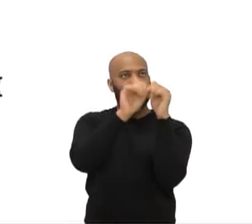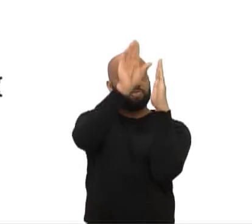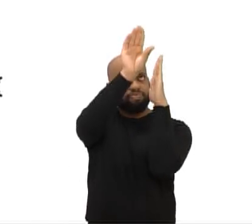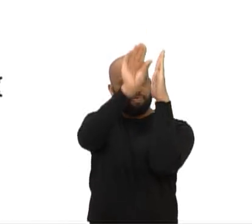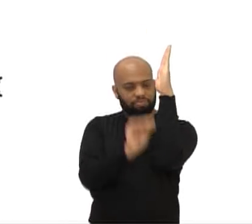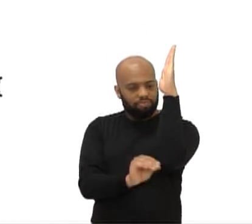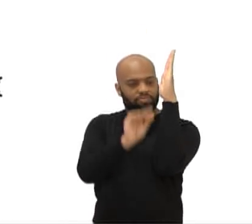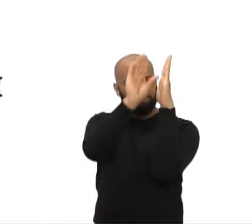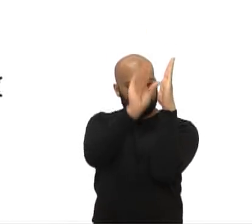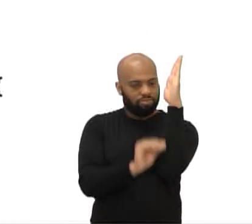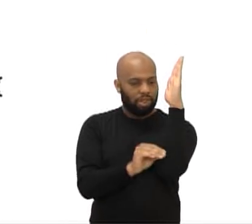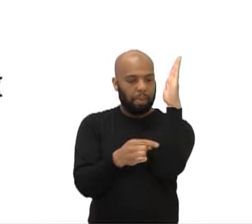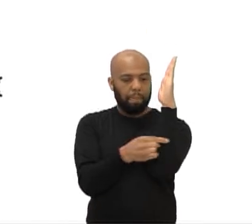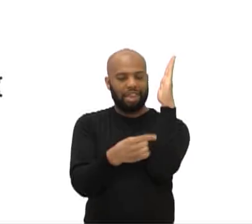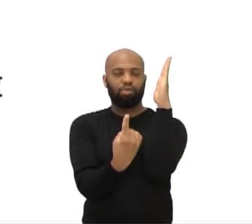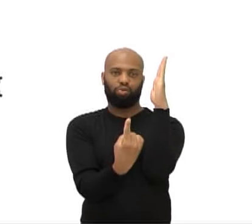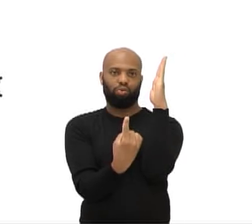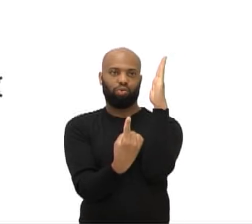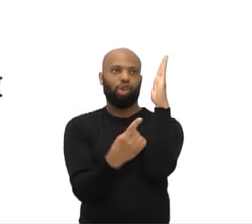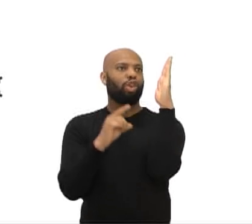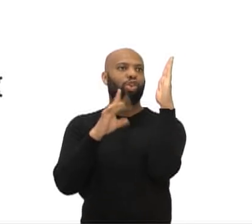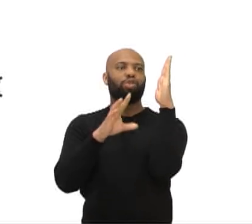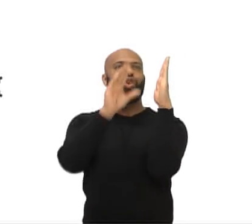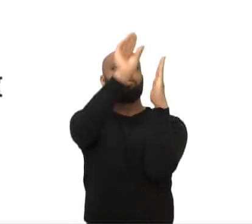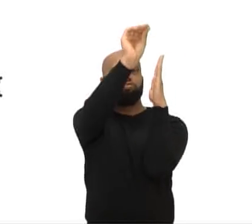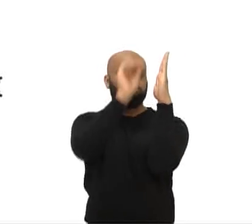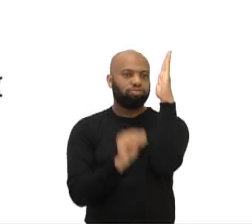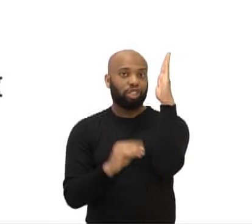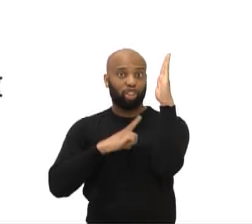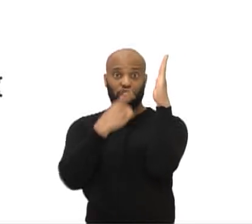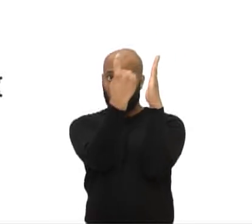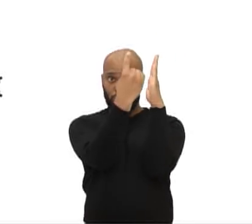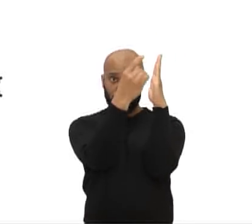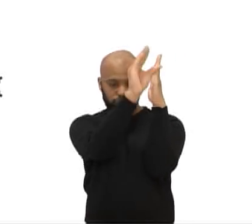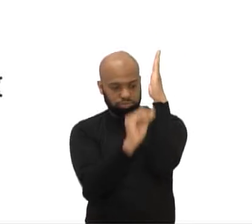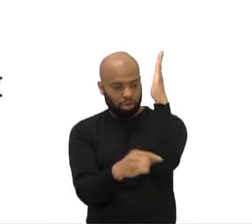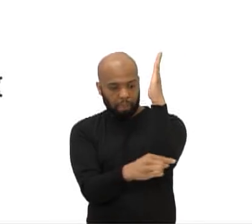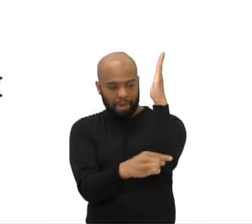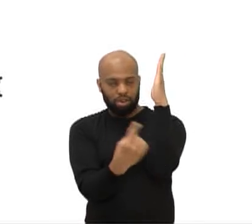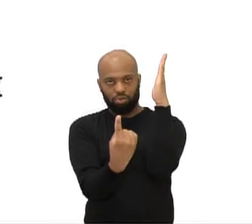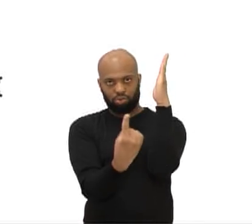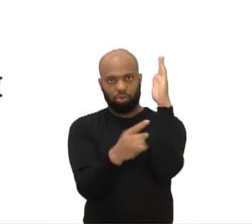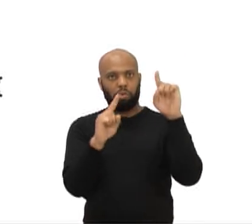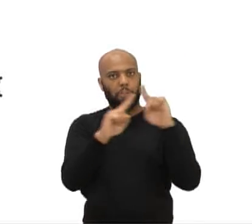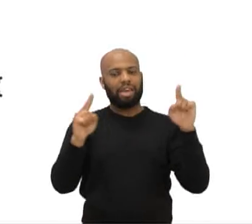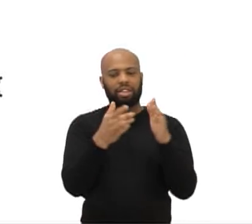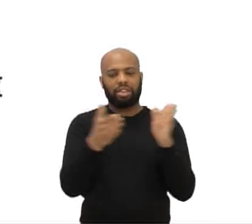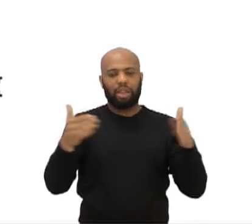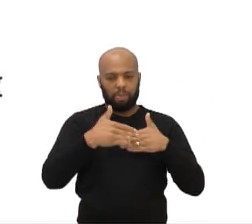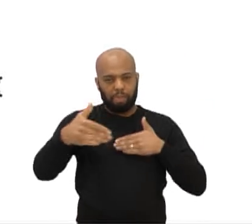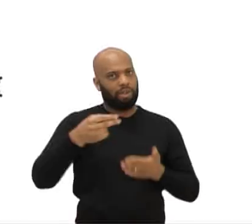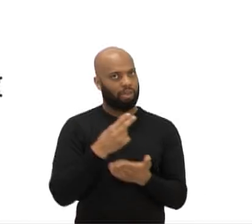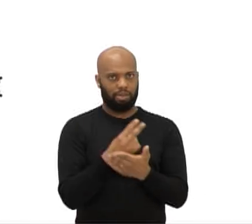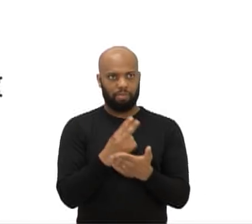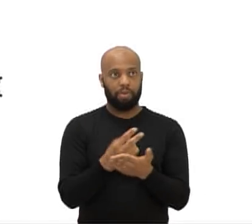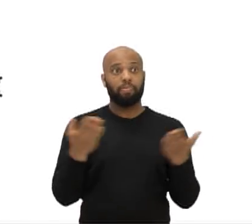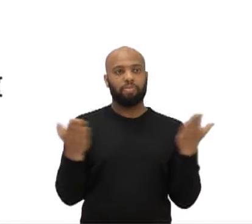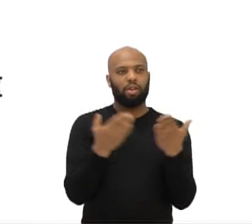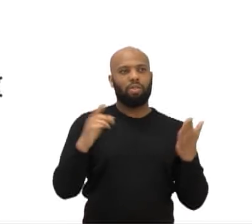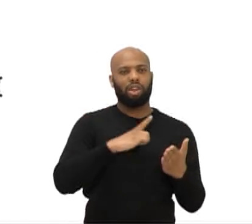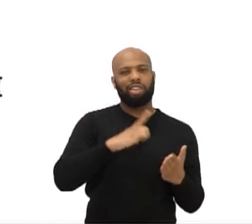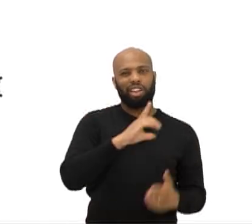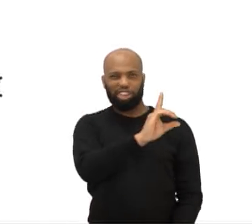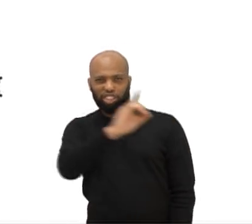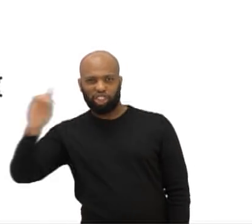para o menos 1. Ela só mudou de quadrante mantendo a mesma proporção. E aqui do lado direito